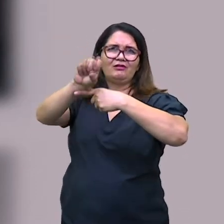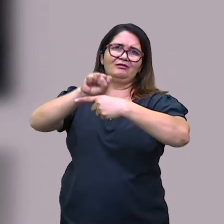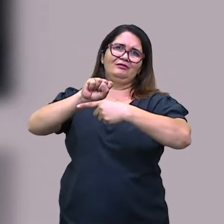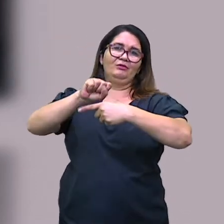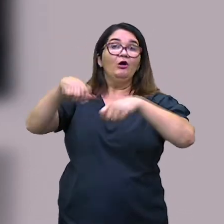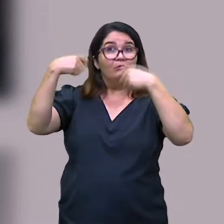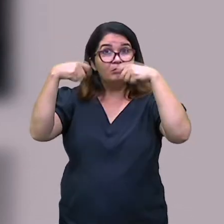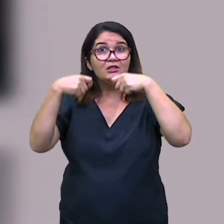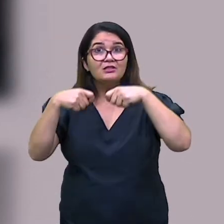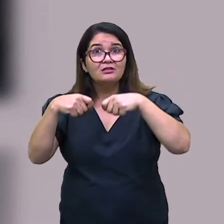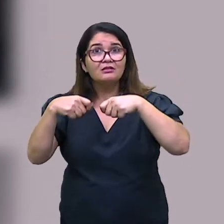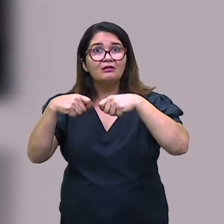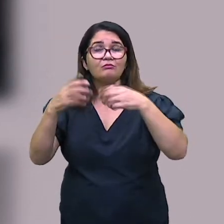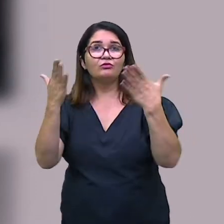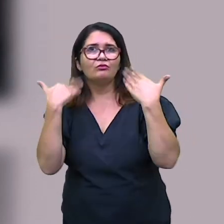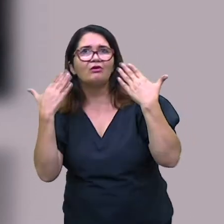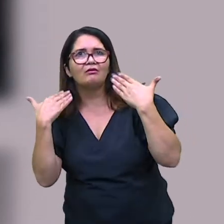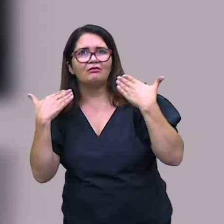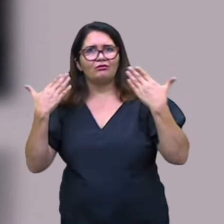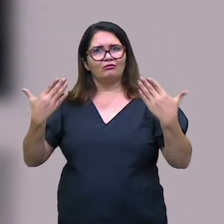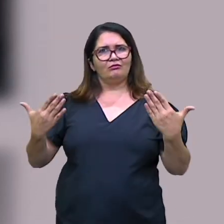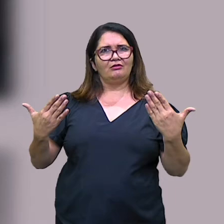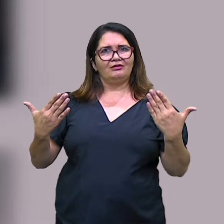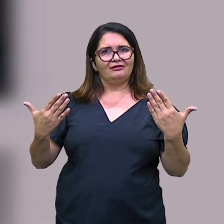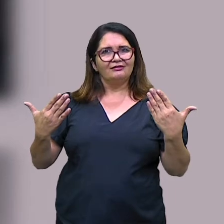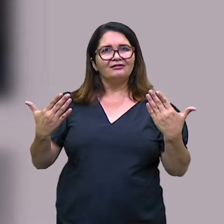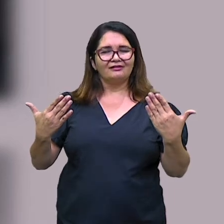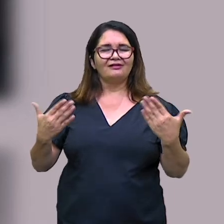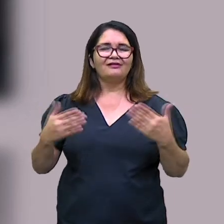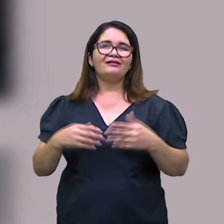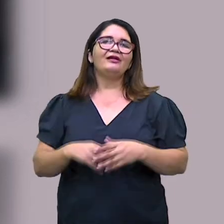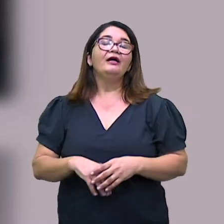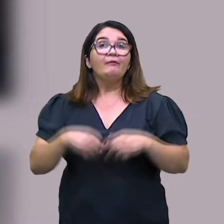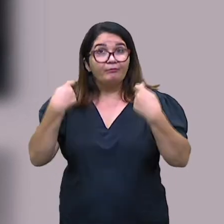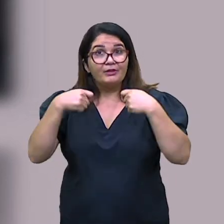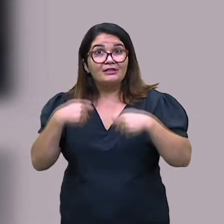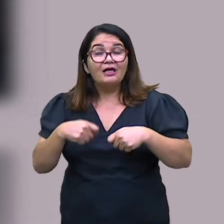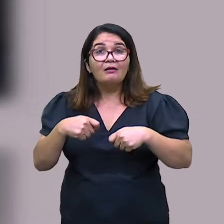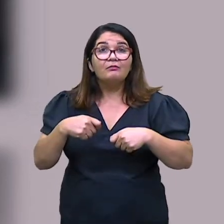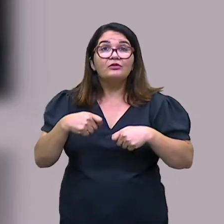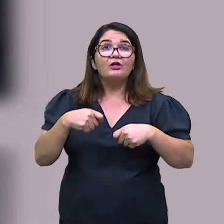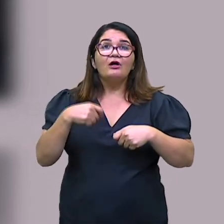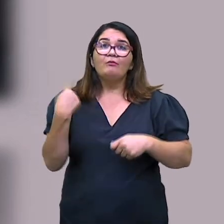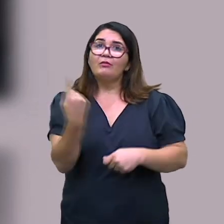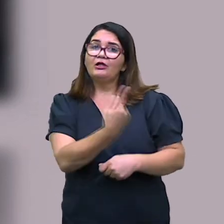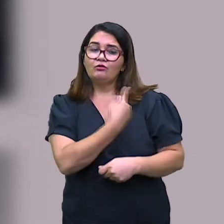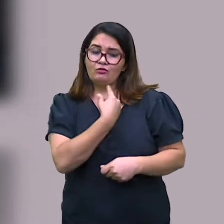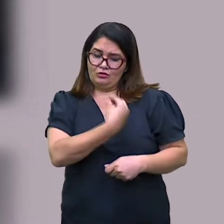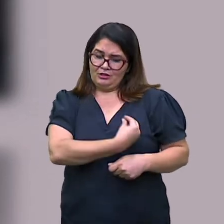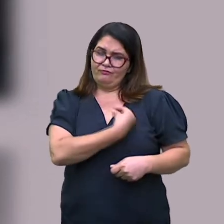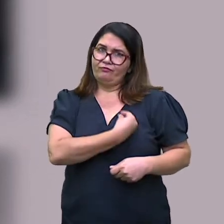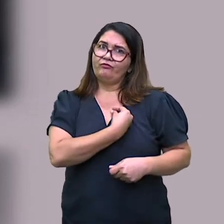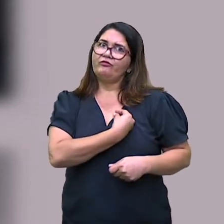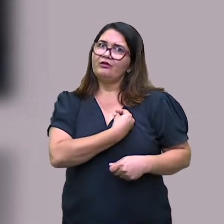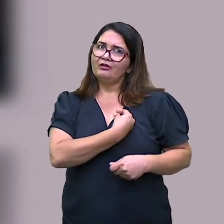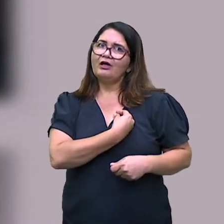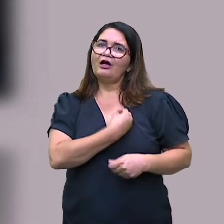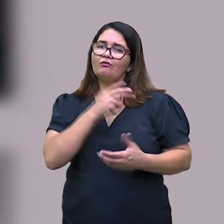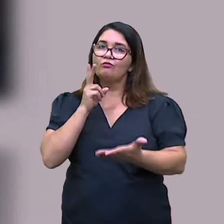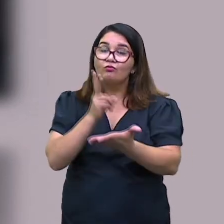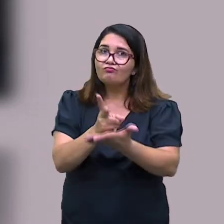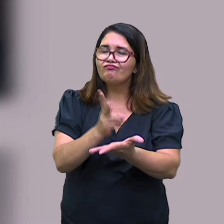sobreviver, não é mesmo? O que mais que a gente pode pensar aí? Lembra que nós dissemos, se a gente estiver